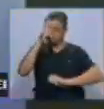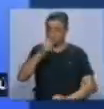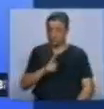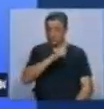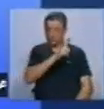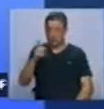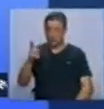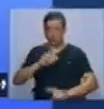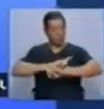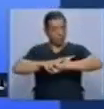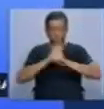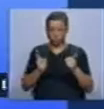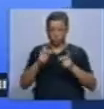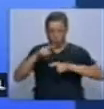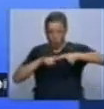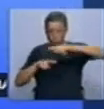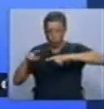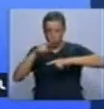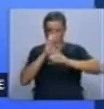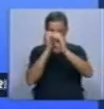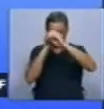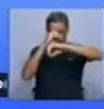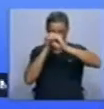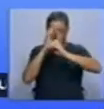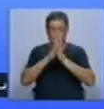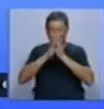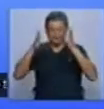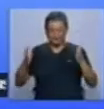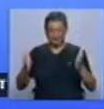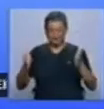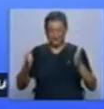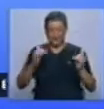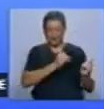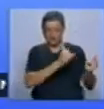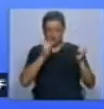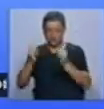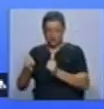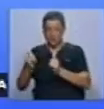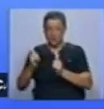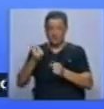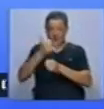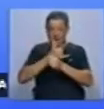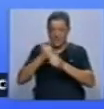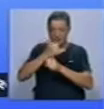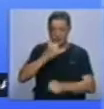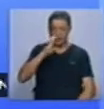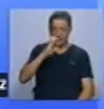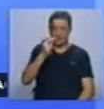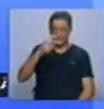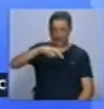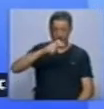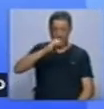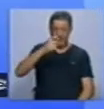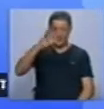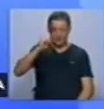portanto, impediram a construção deste telescópio, que então provavelmente vai passar para as Ilhas Canárias, na Espanha, mas coloca aqui um